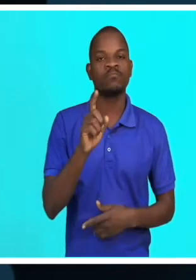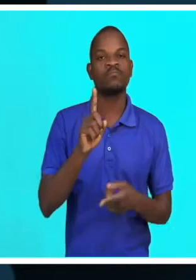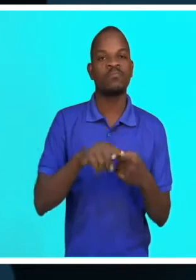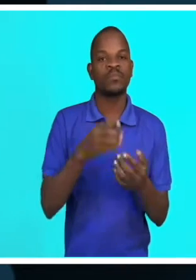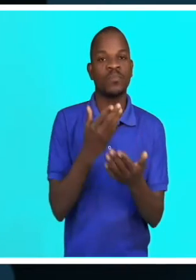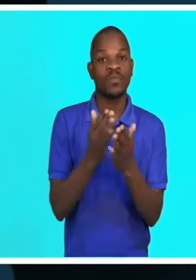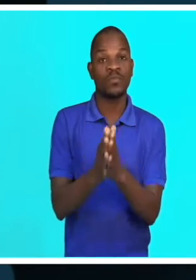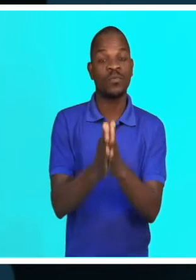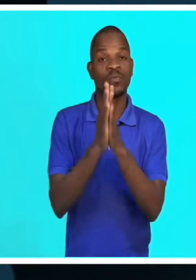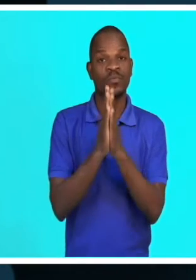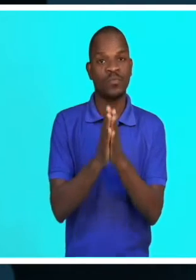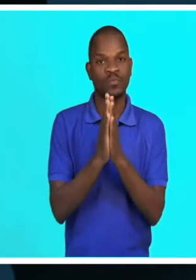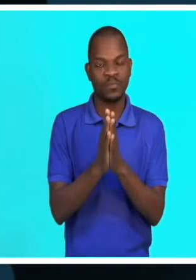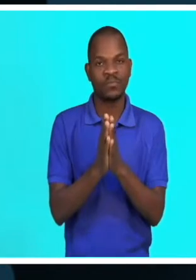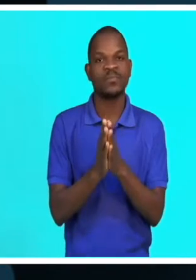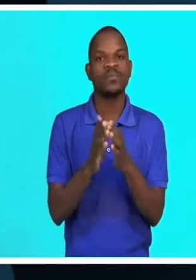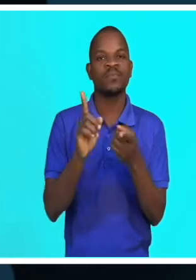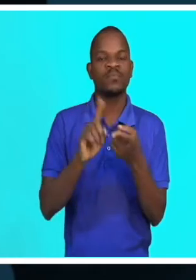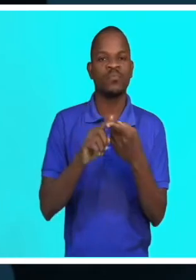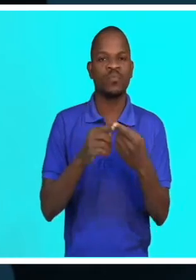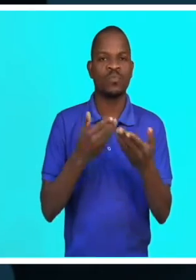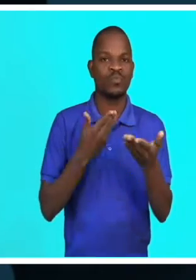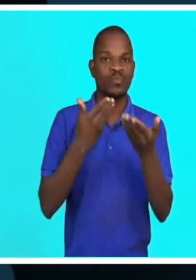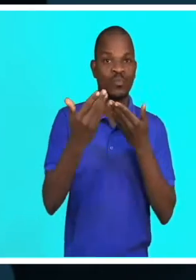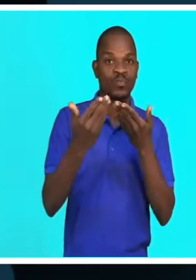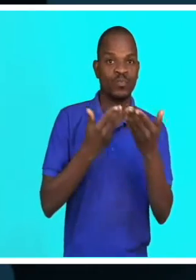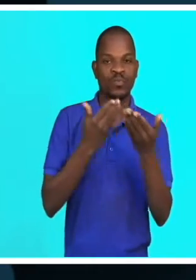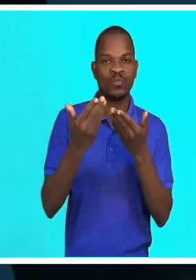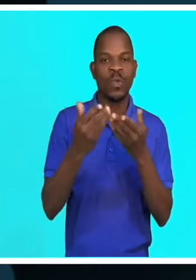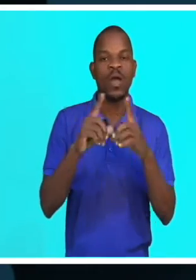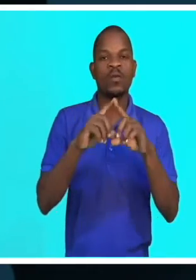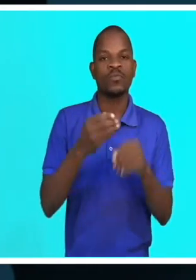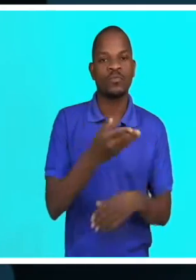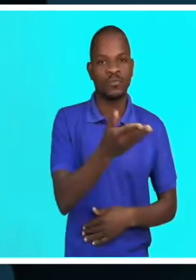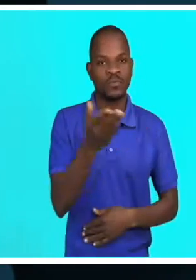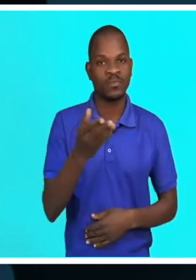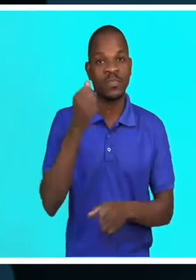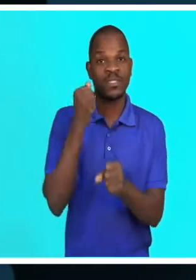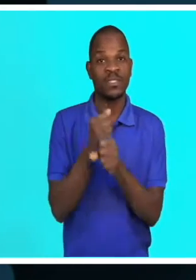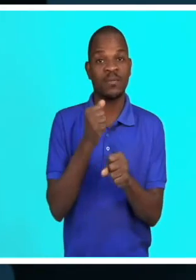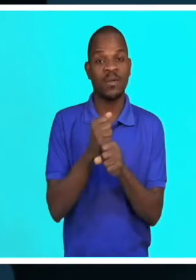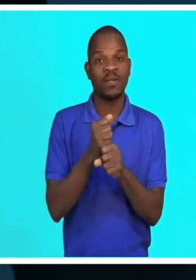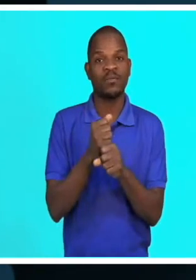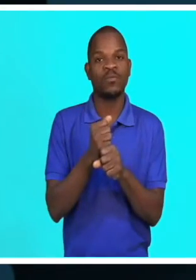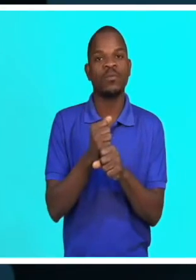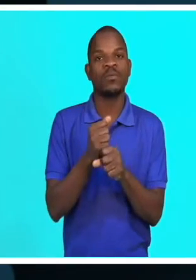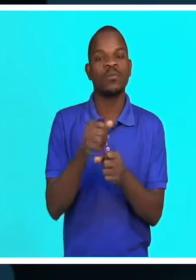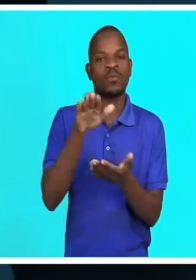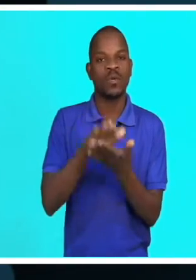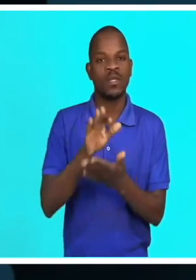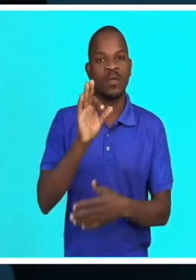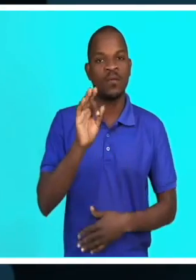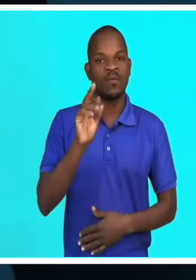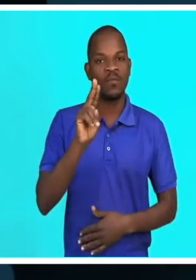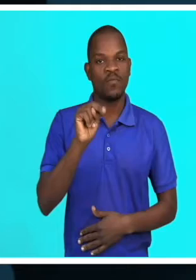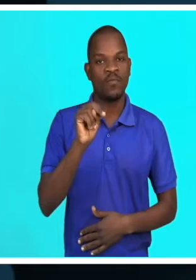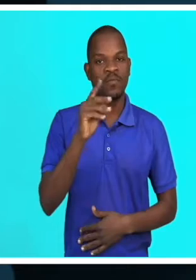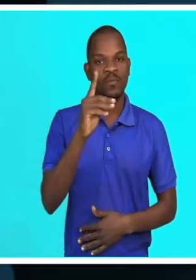muito obrigado por ter nos cedido esse espaço e para trocar um pouco daquilo que é o vosso trabalho na Fundação.